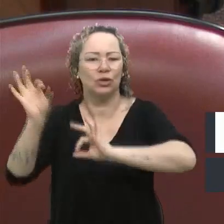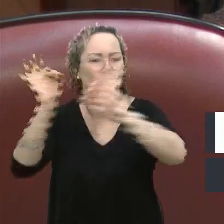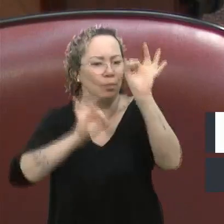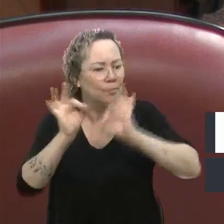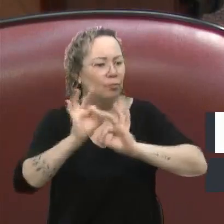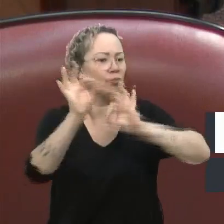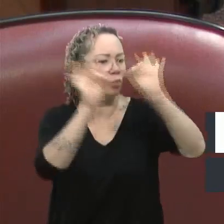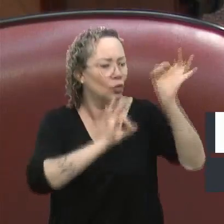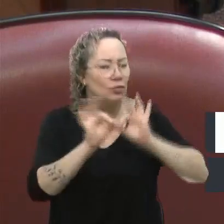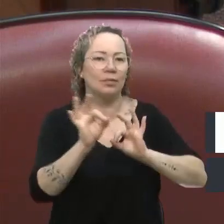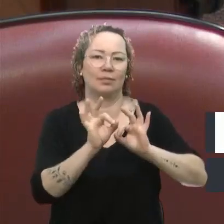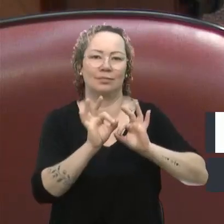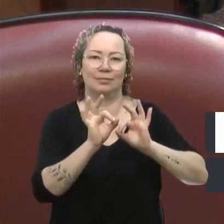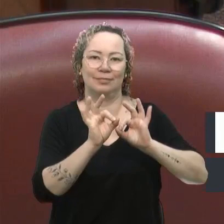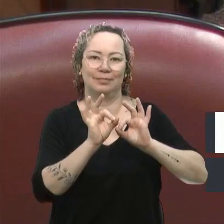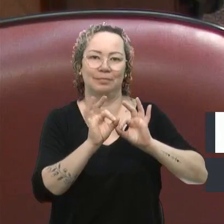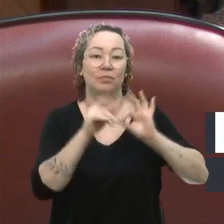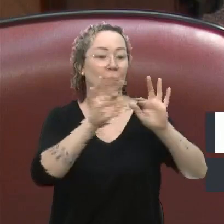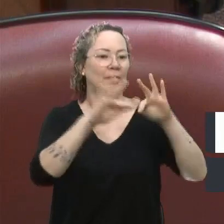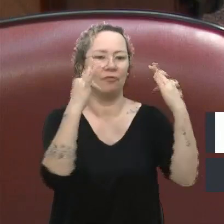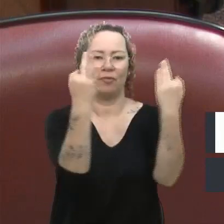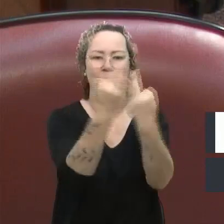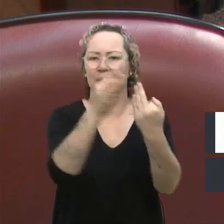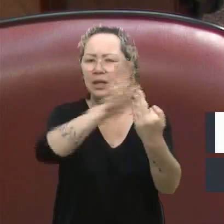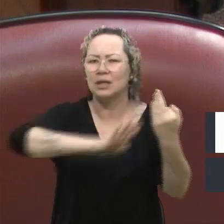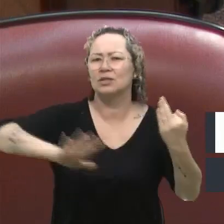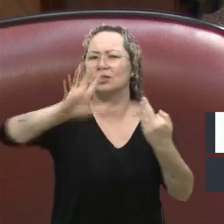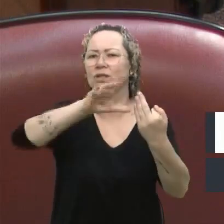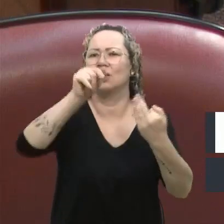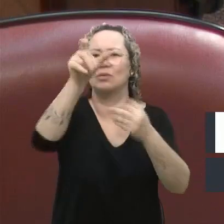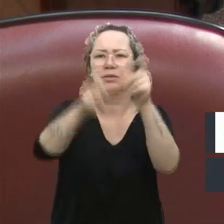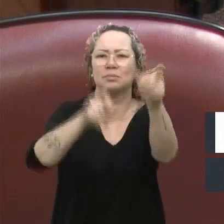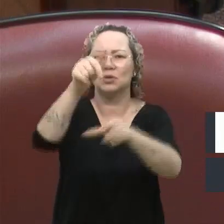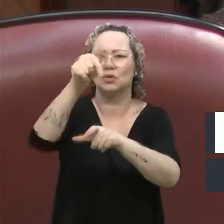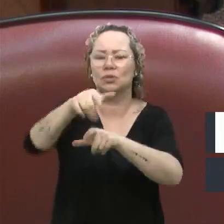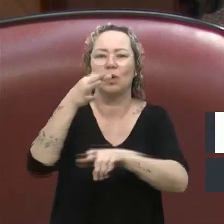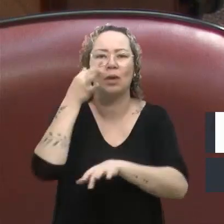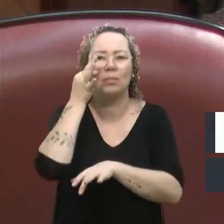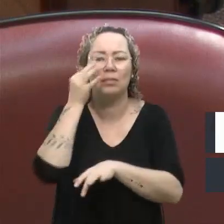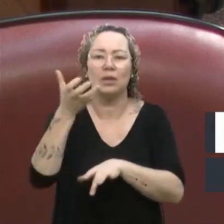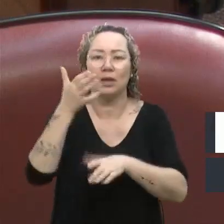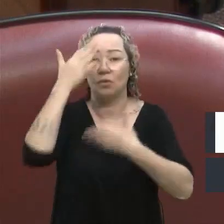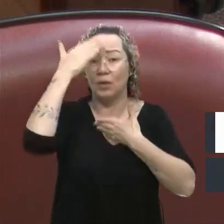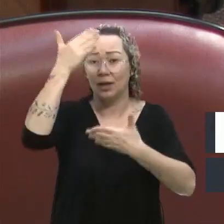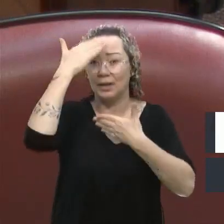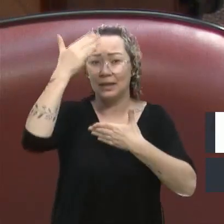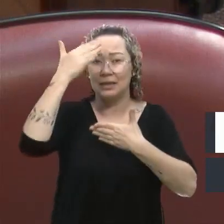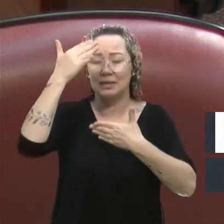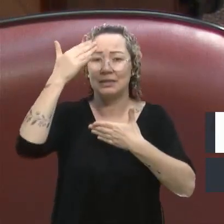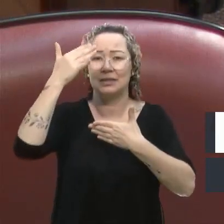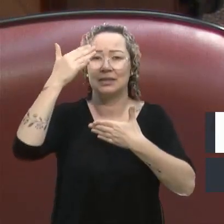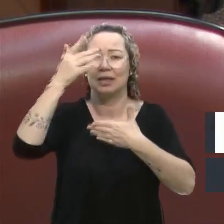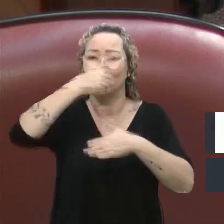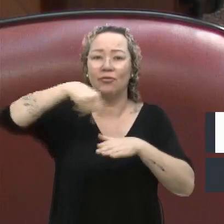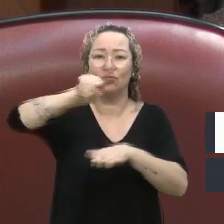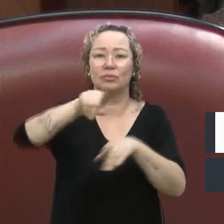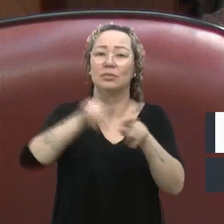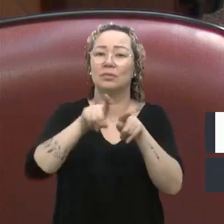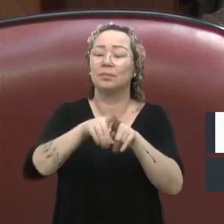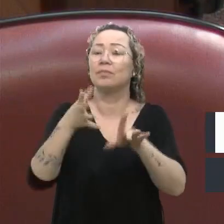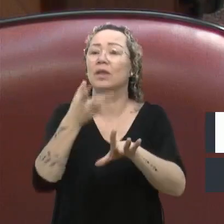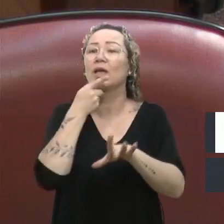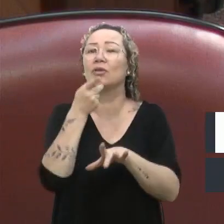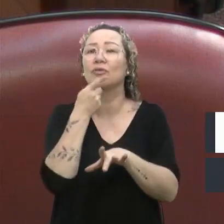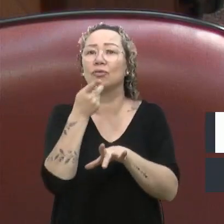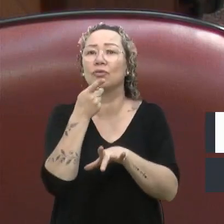as famílias, a todos que estão aqui presentes, eu quero agradecer a mobilização de todos, mas também não poderia deixar de falar